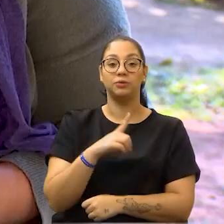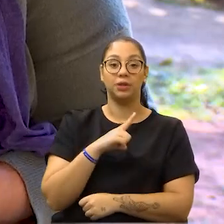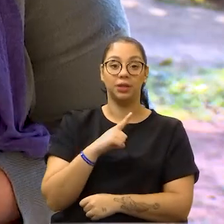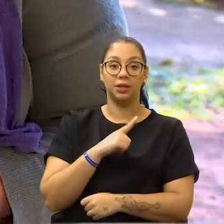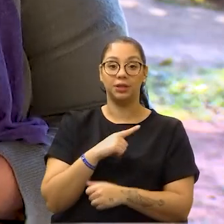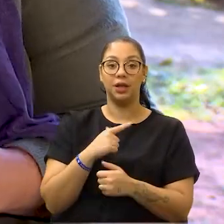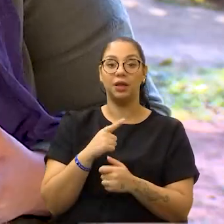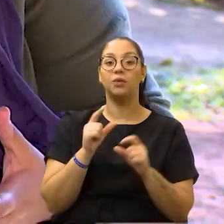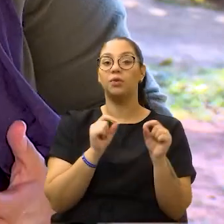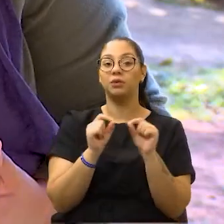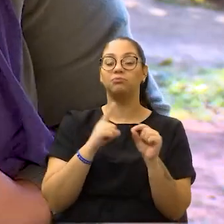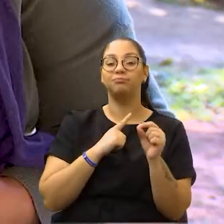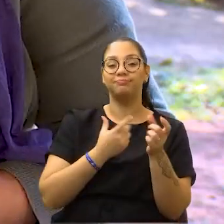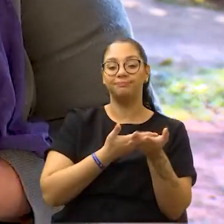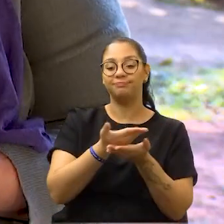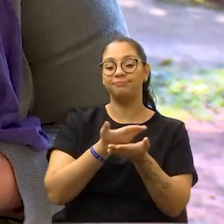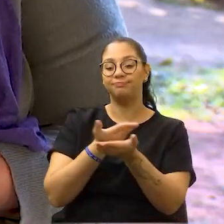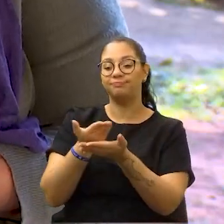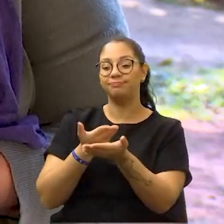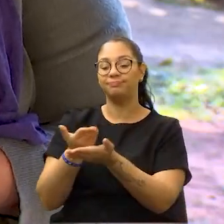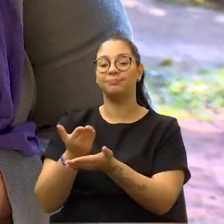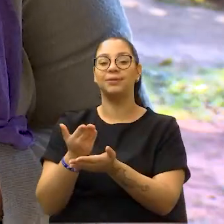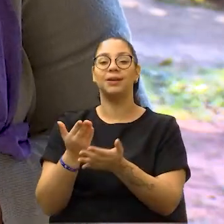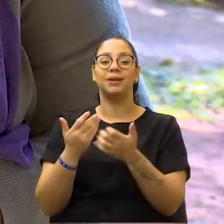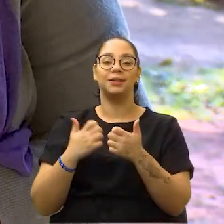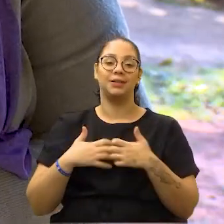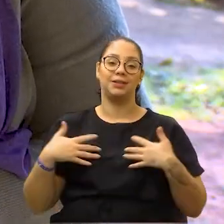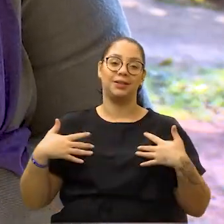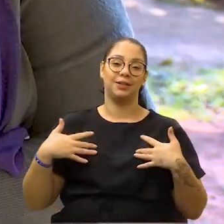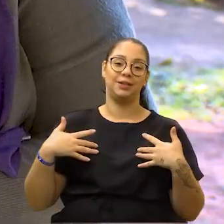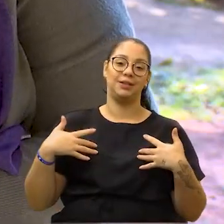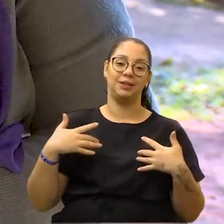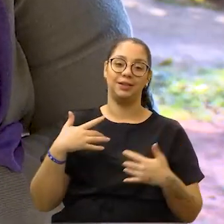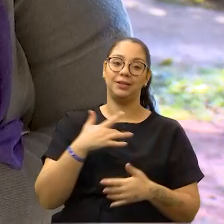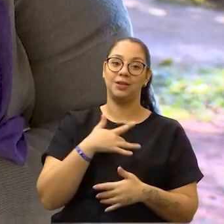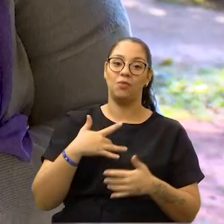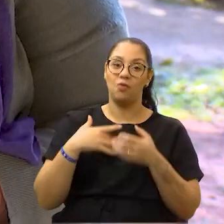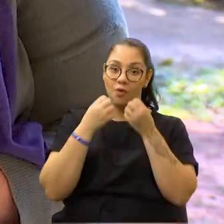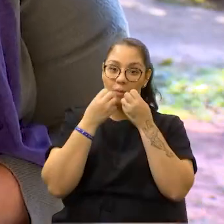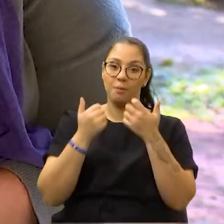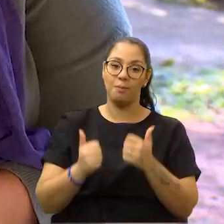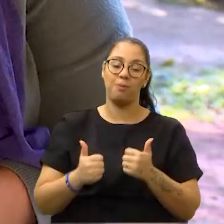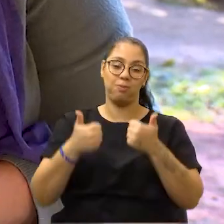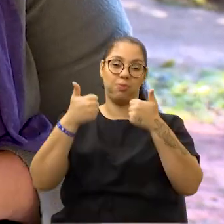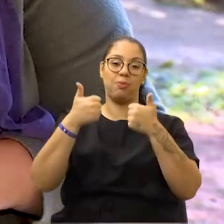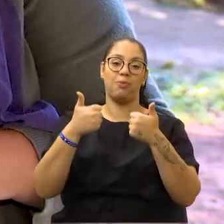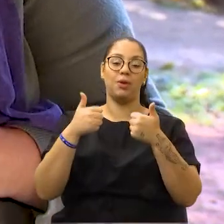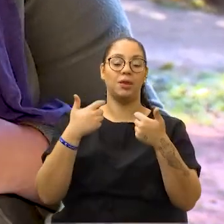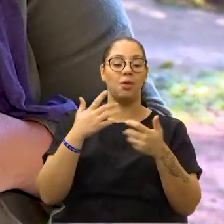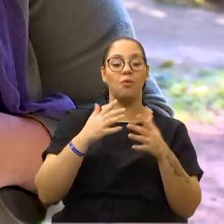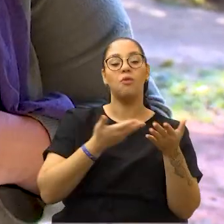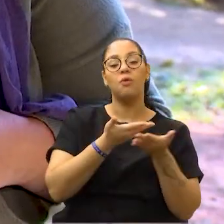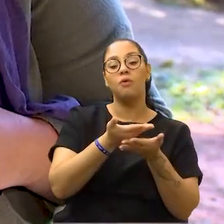garantir que no espaço que acontece tem uma convivência saudável. Então, construção de vínculo, a